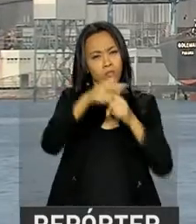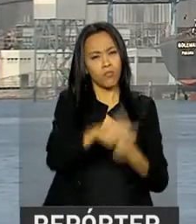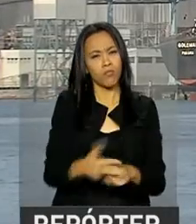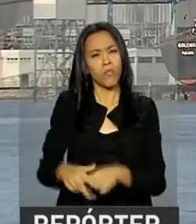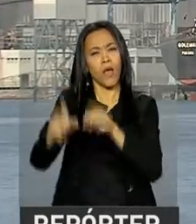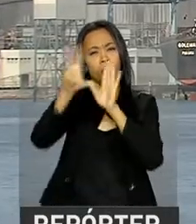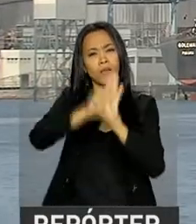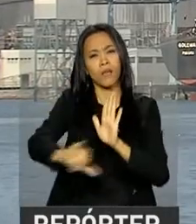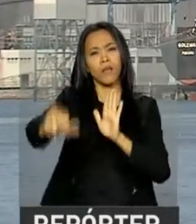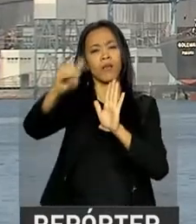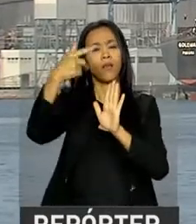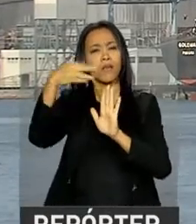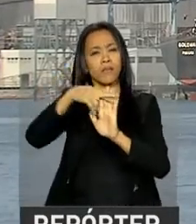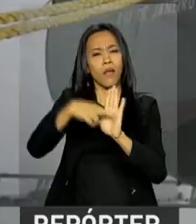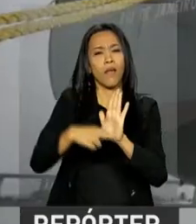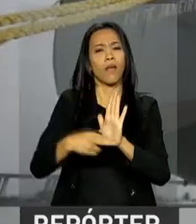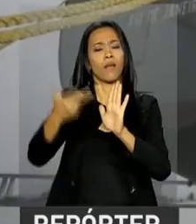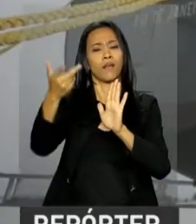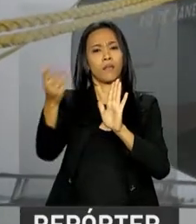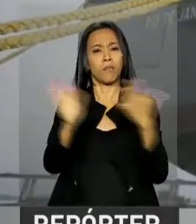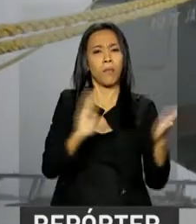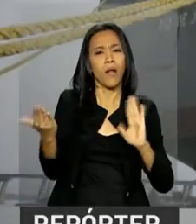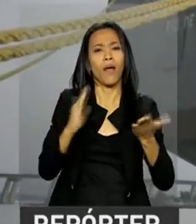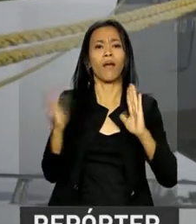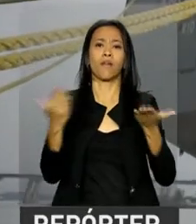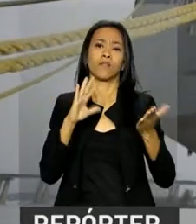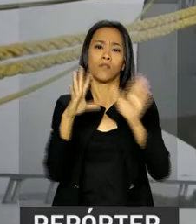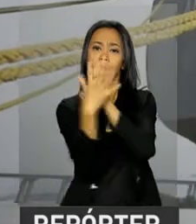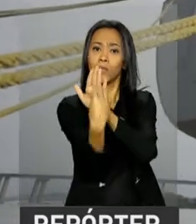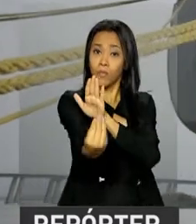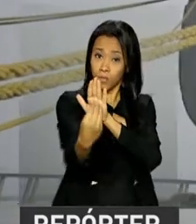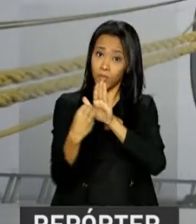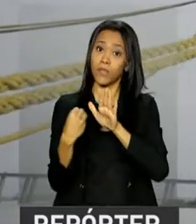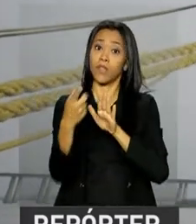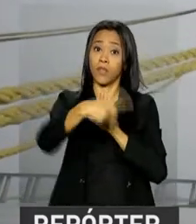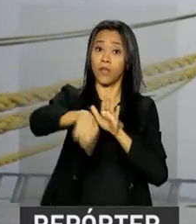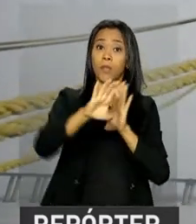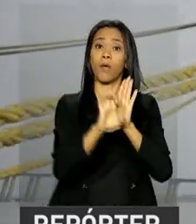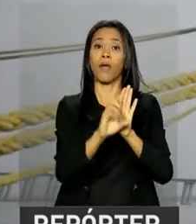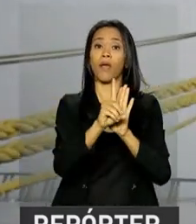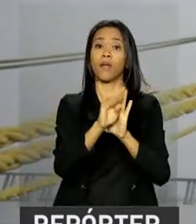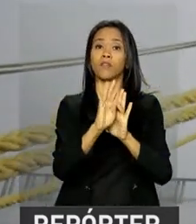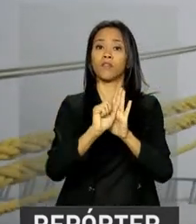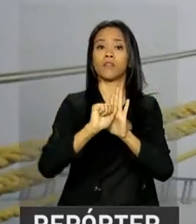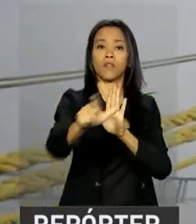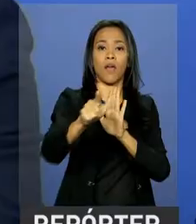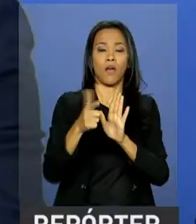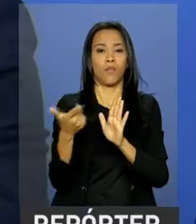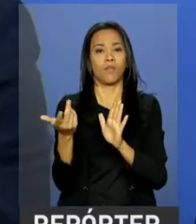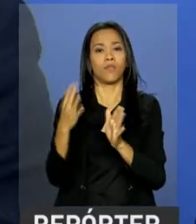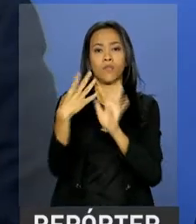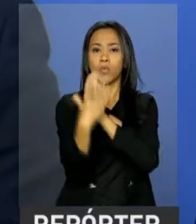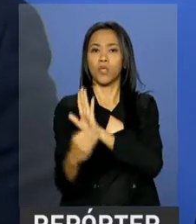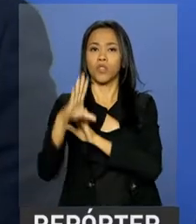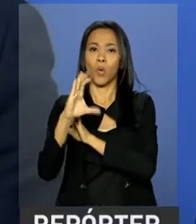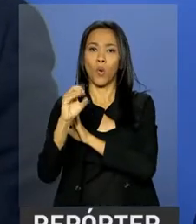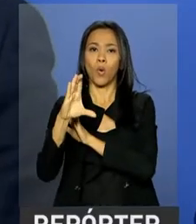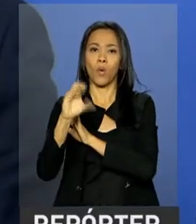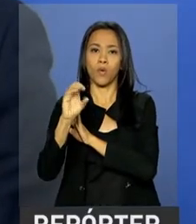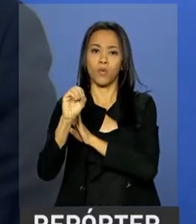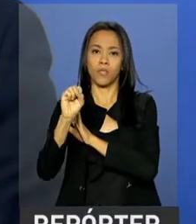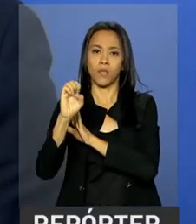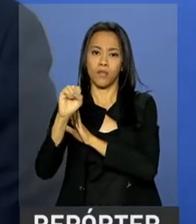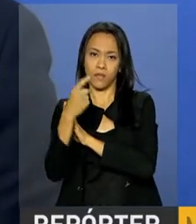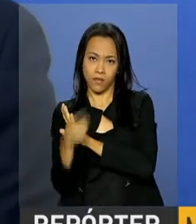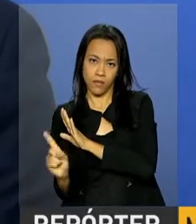regras de governança, estabeleceu prazos e modelos mais adequados para os editais de concessão e privatização. As concessões serão conduzidas